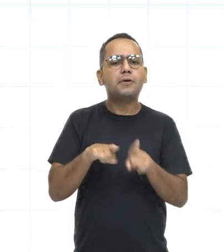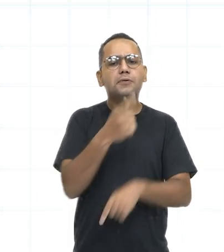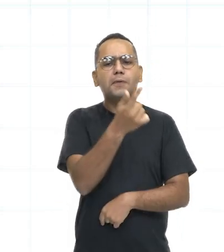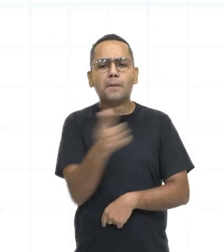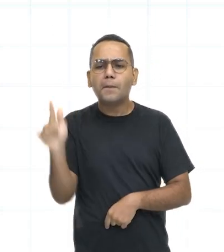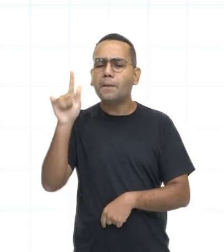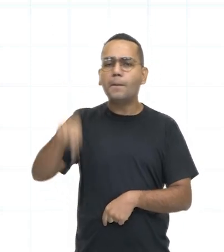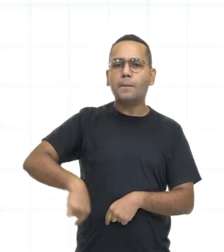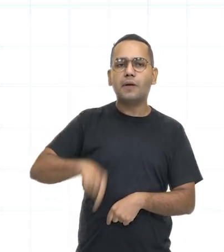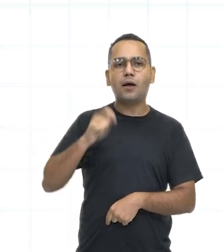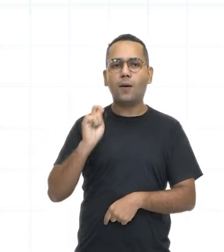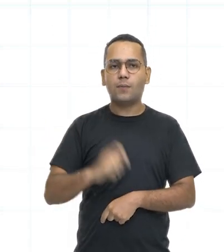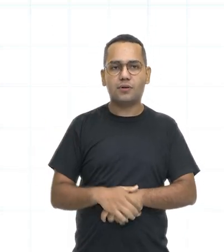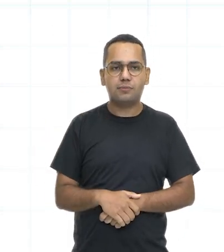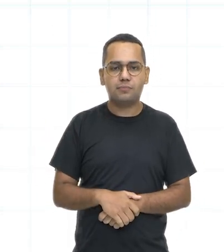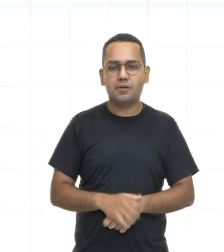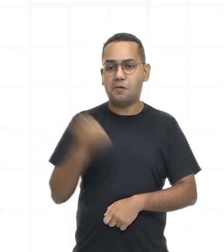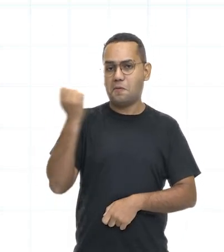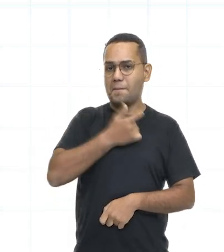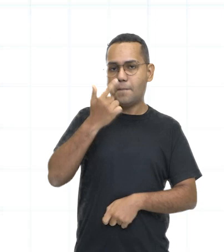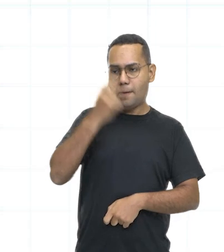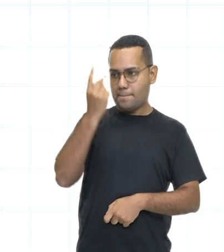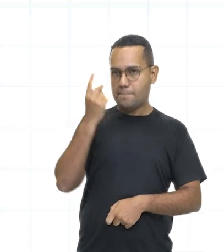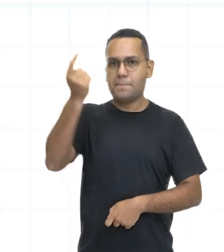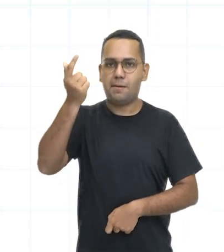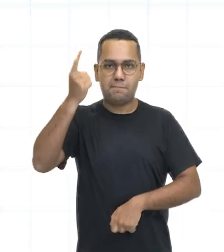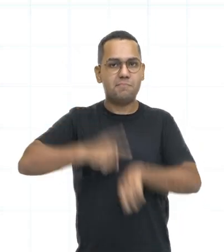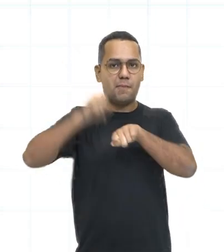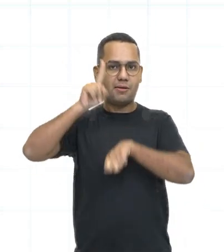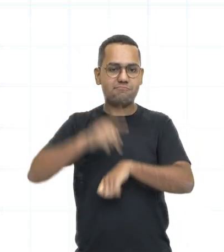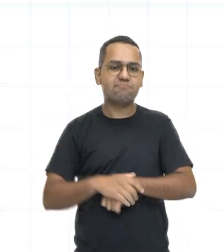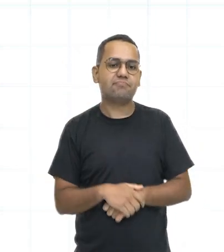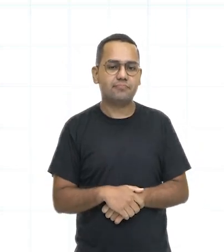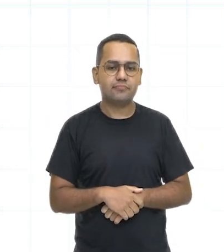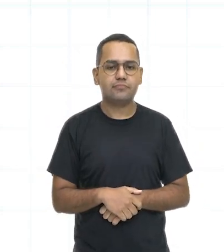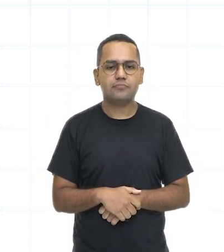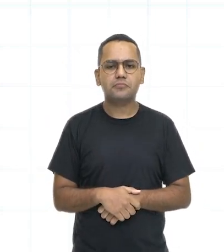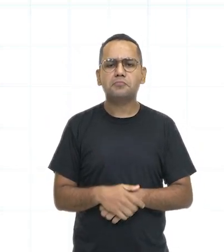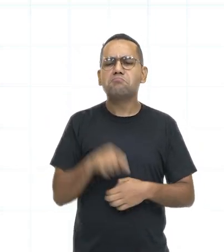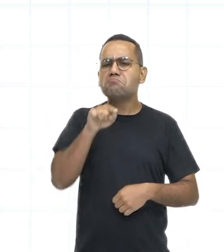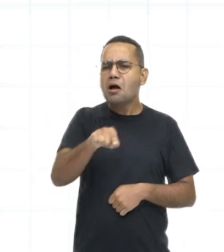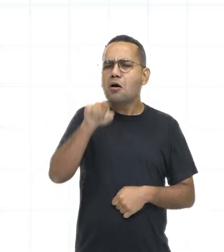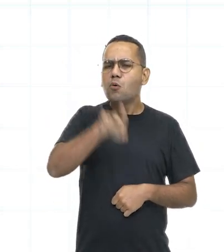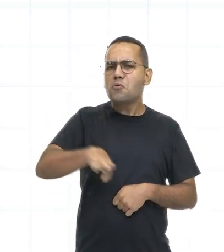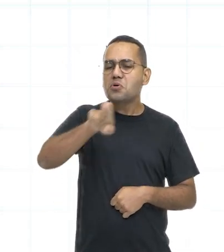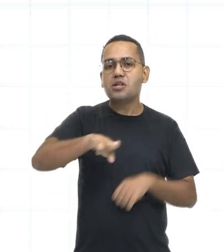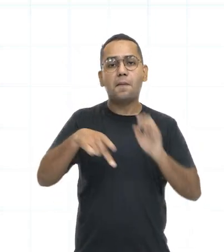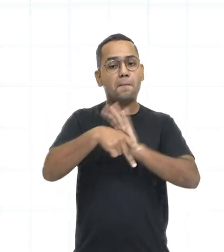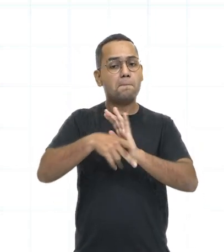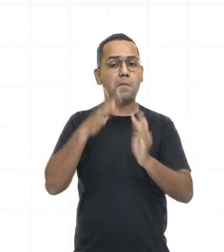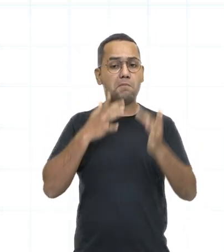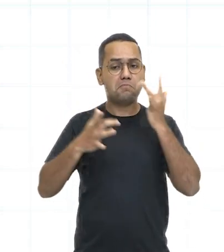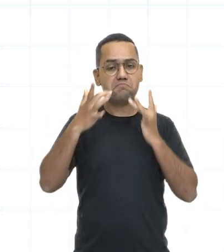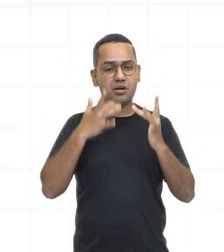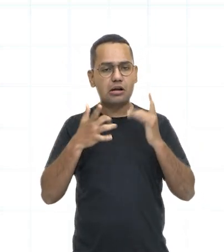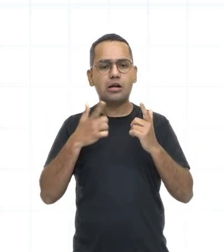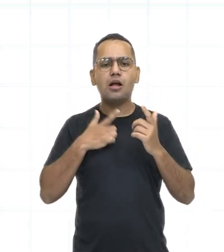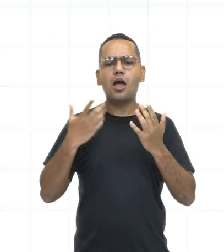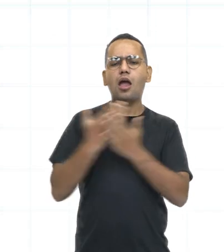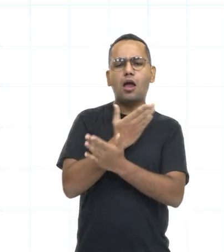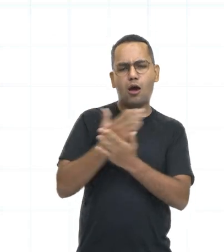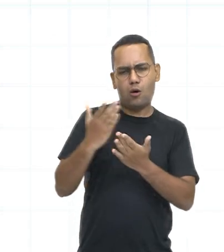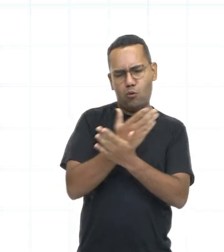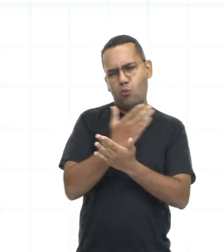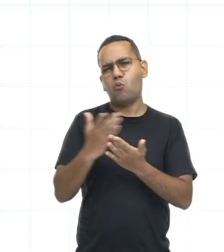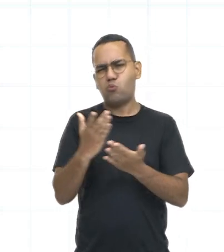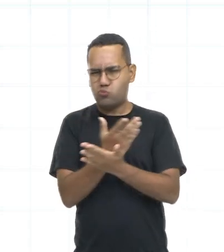comédia ao improviso, comédia do improviso, usada como linguagem cênica em algumas